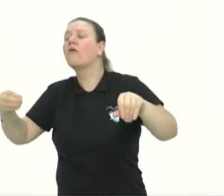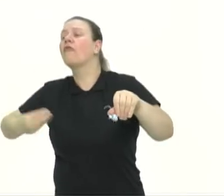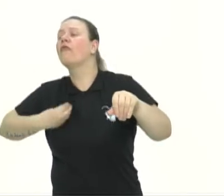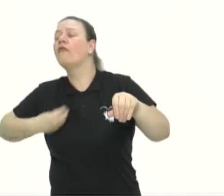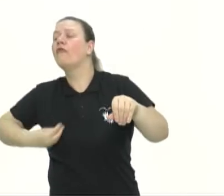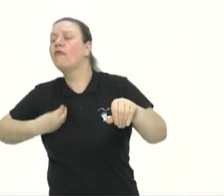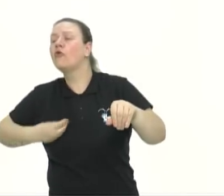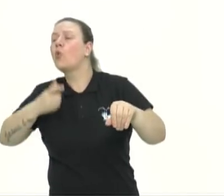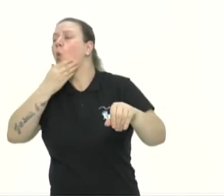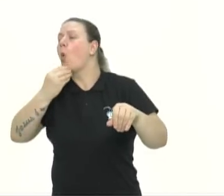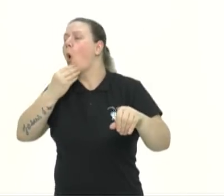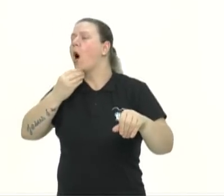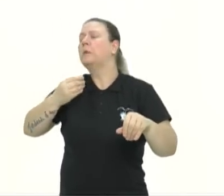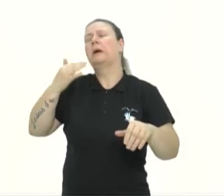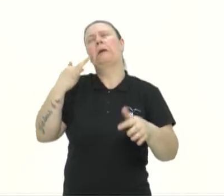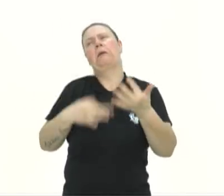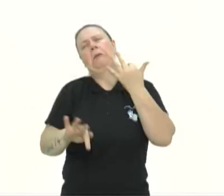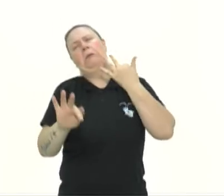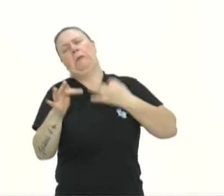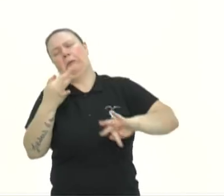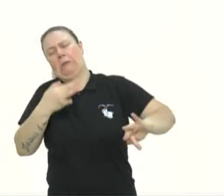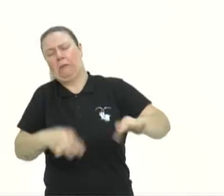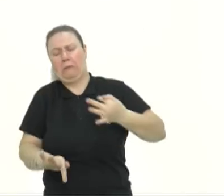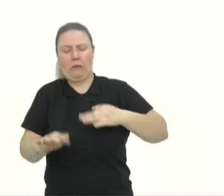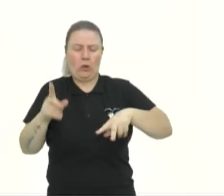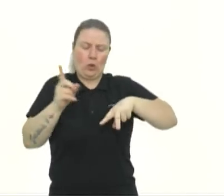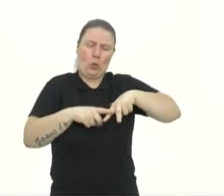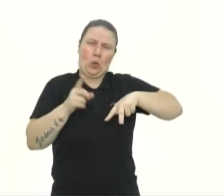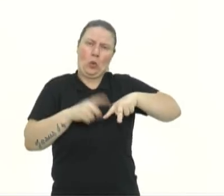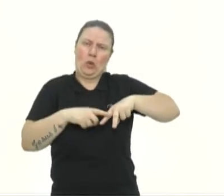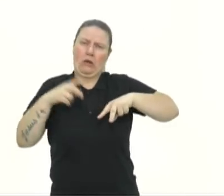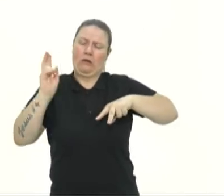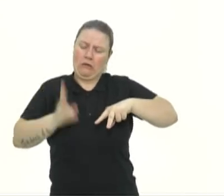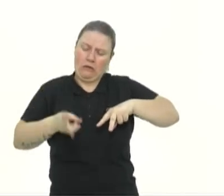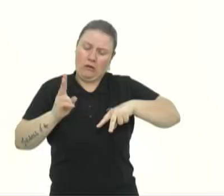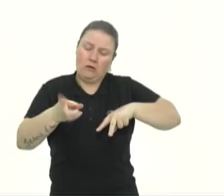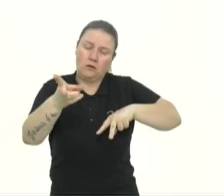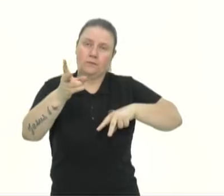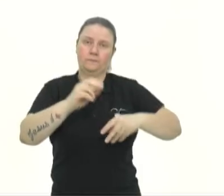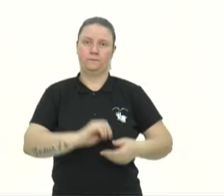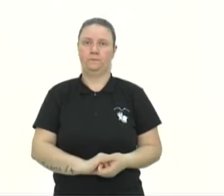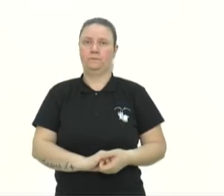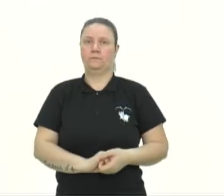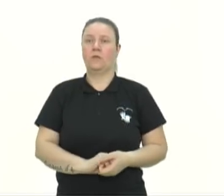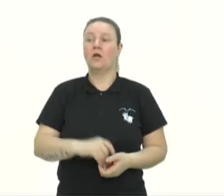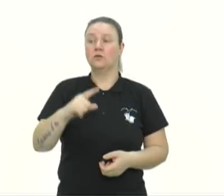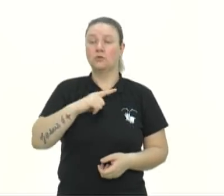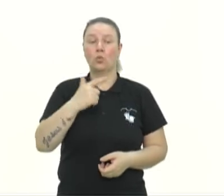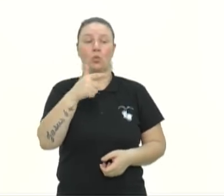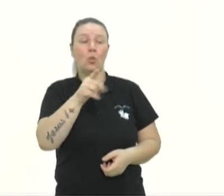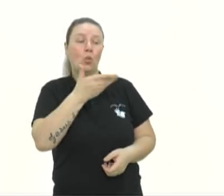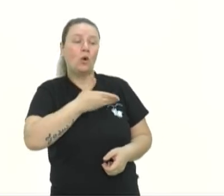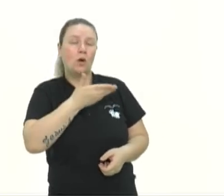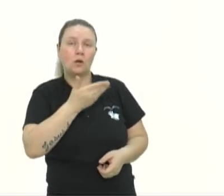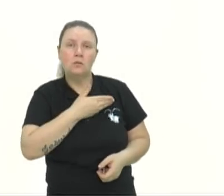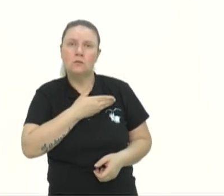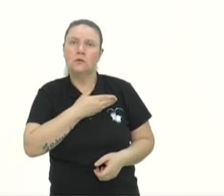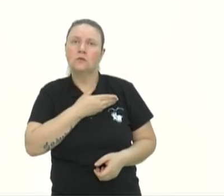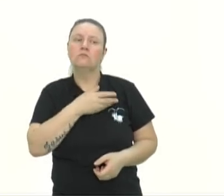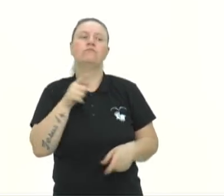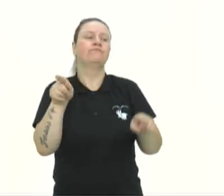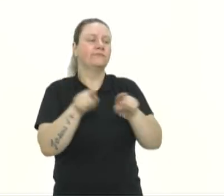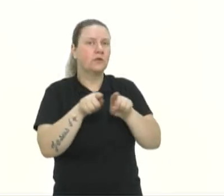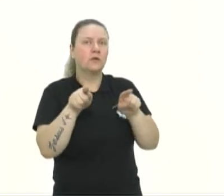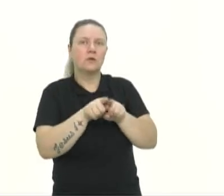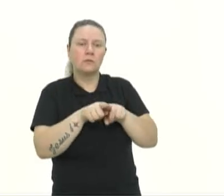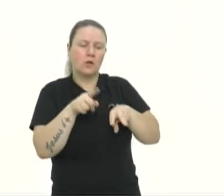vivia reclamando de dor na perna. E, coincidentemente, um compadre dele tinha